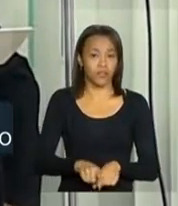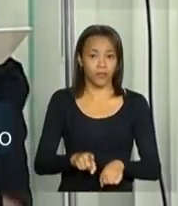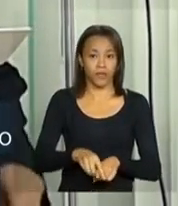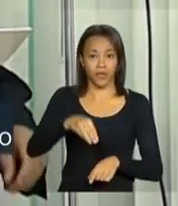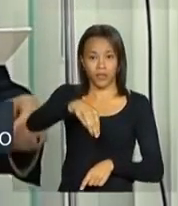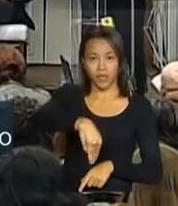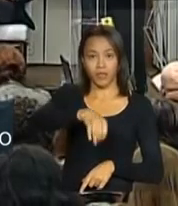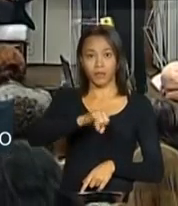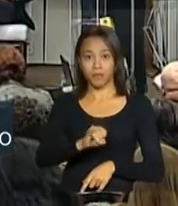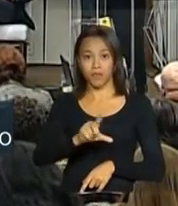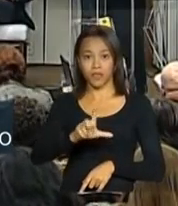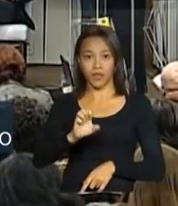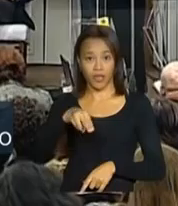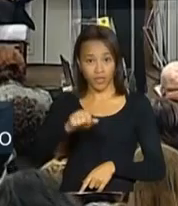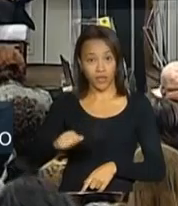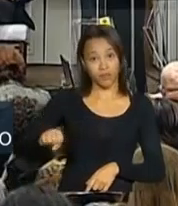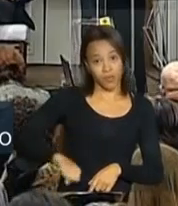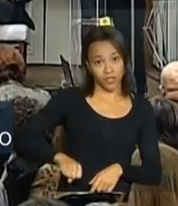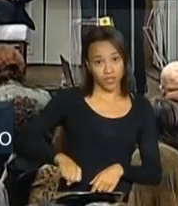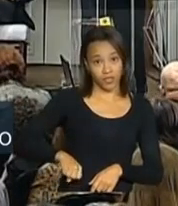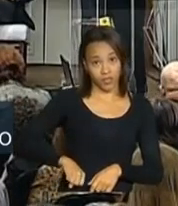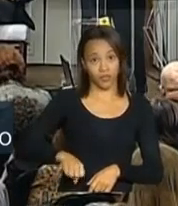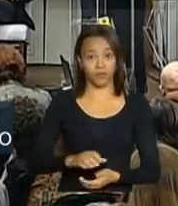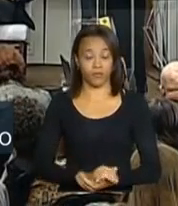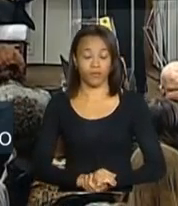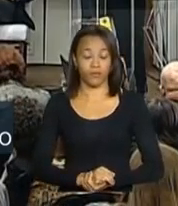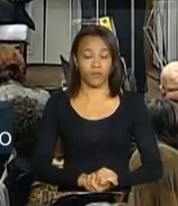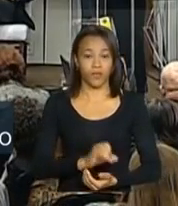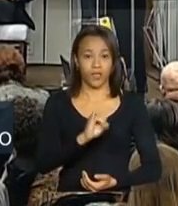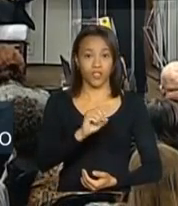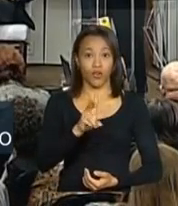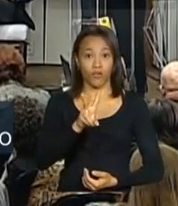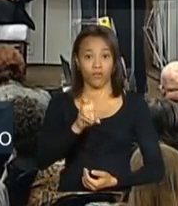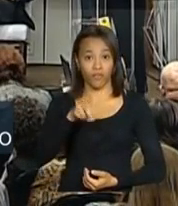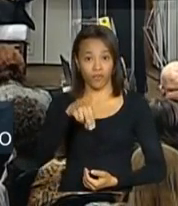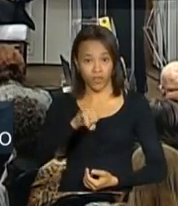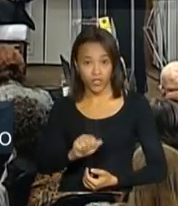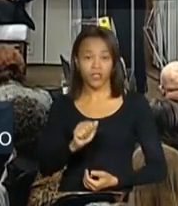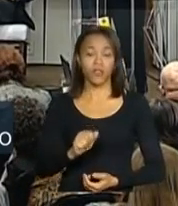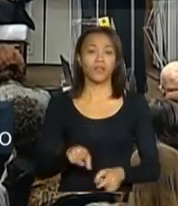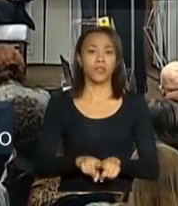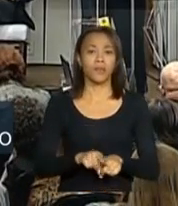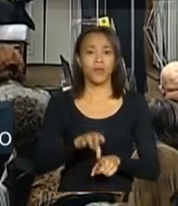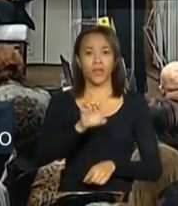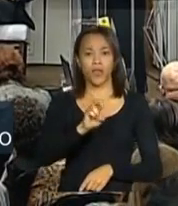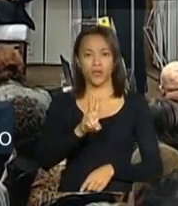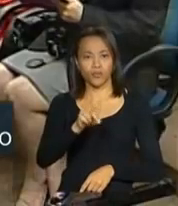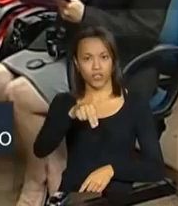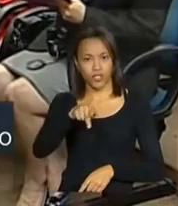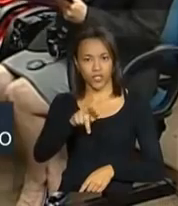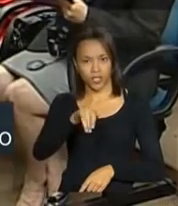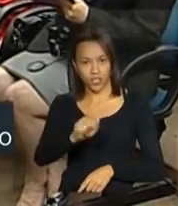Milena Smith, embaixadora da Eslovênia, a nossa Eugênia